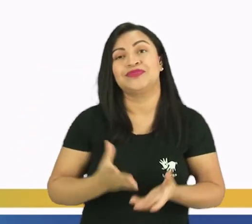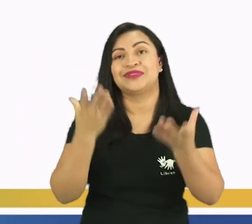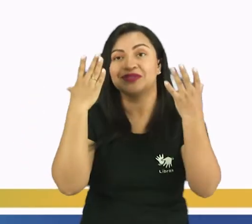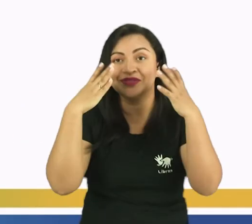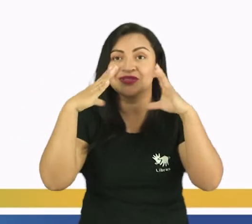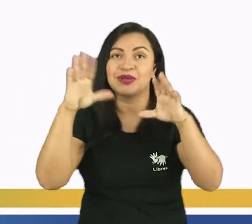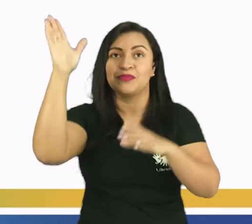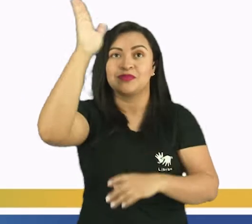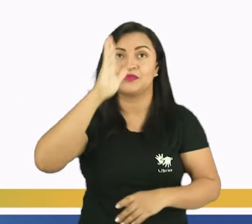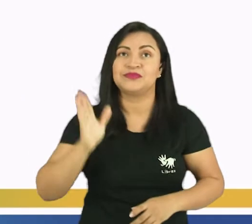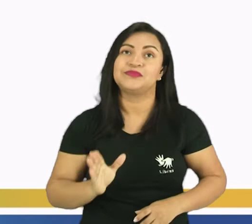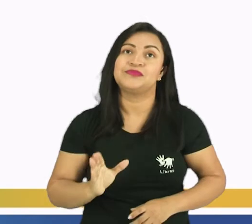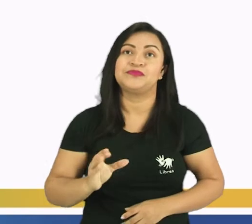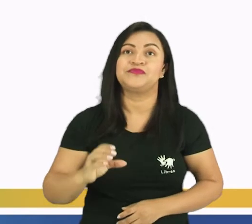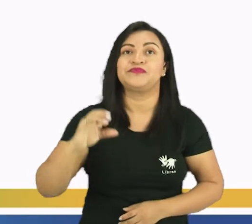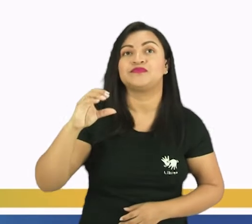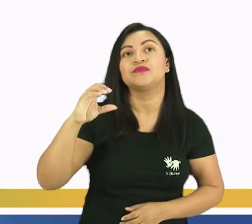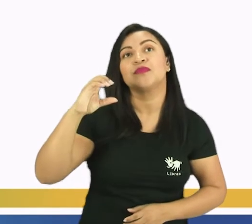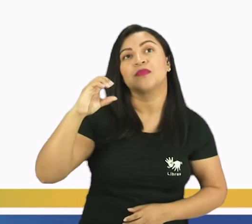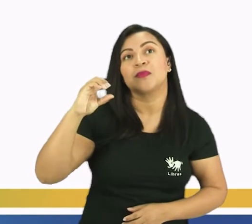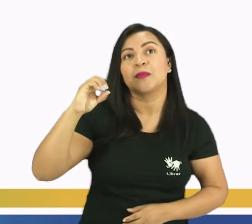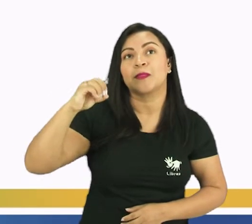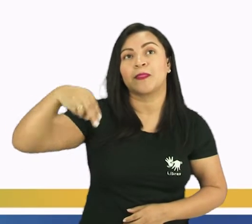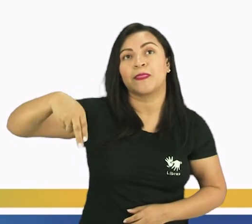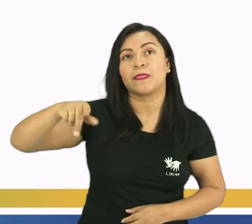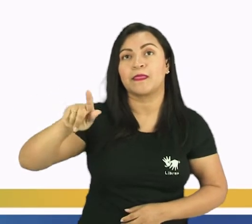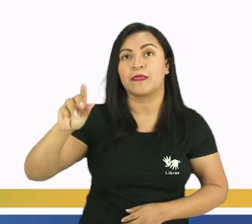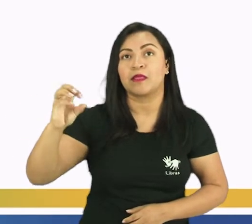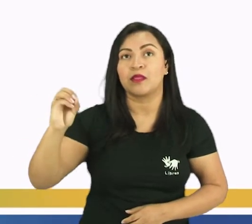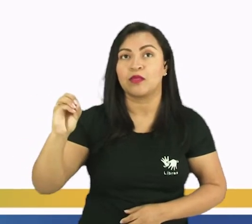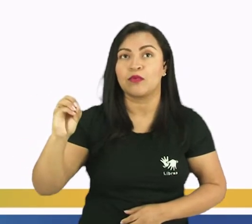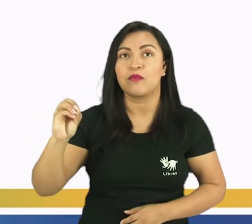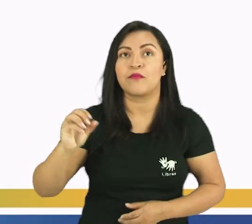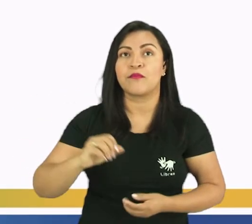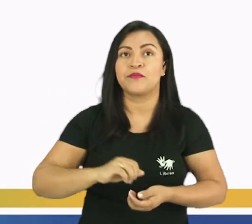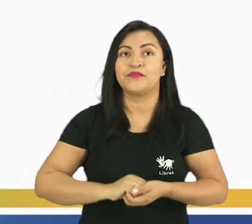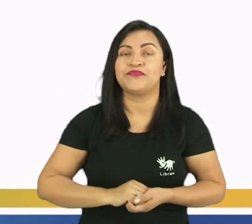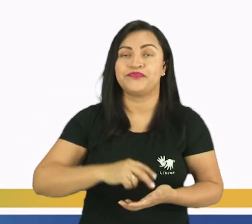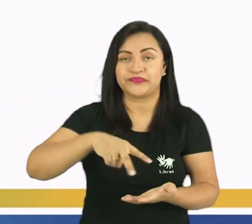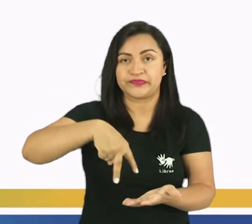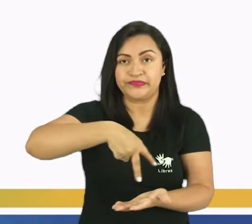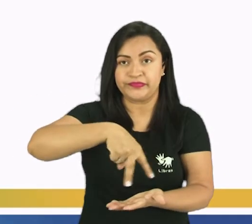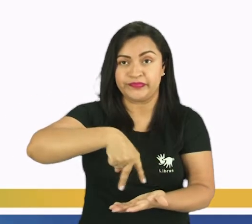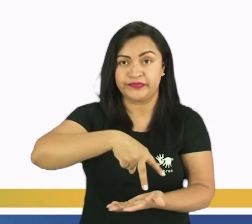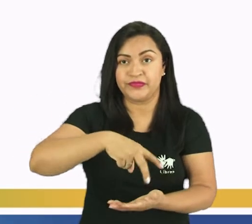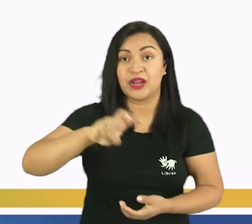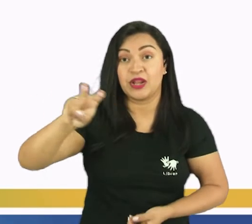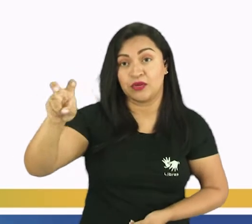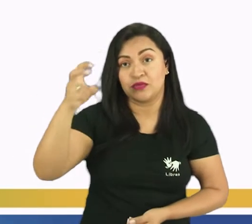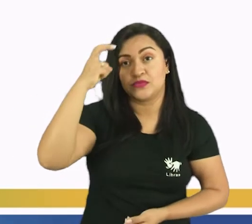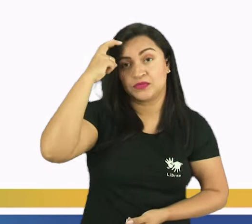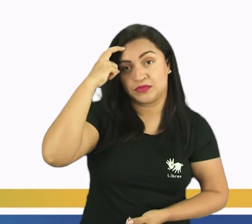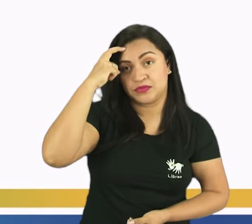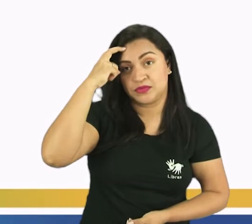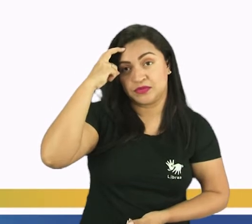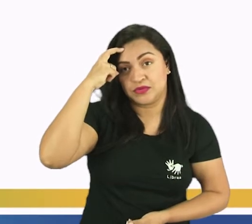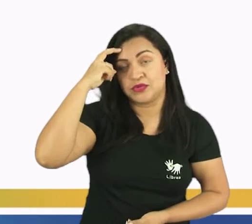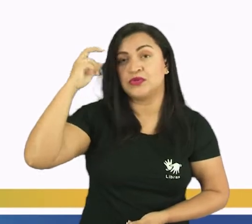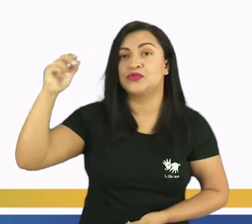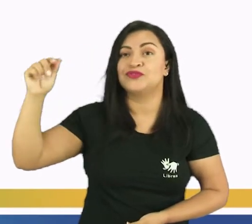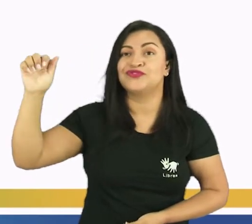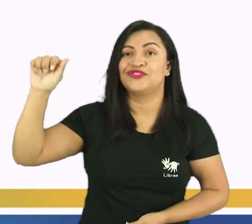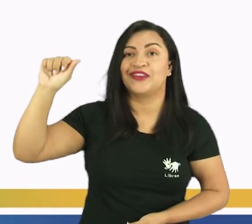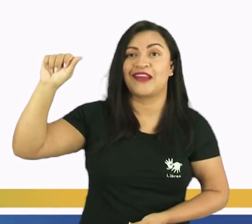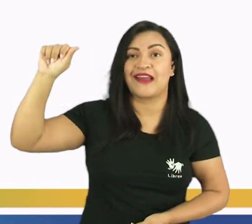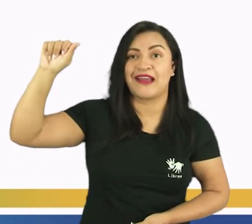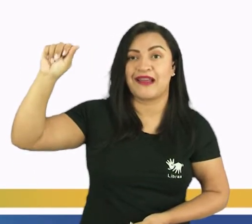E aí temos o congo ou a congada, Vamos falar um pouquinho sobre ela. é uma manifestação cultural de origem africana, mas